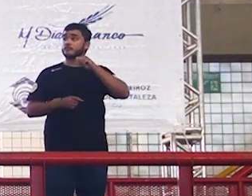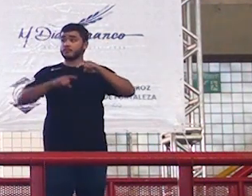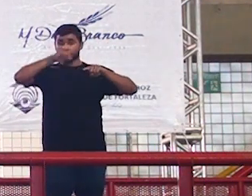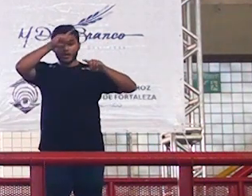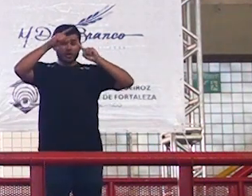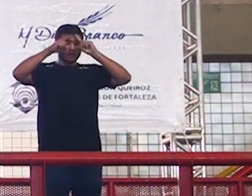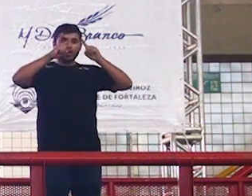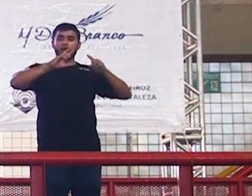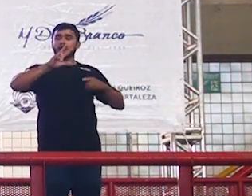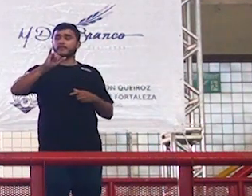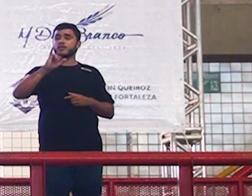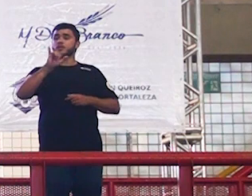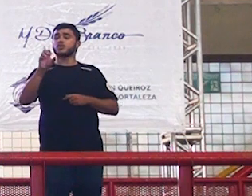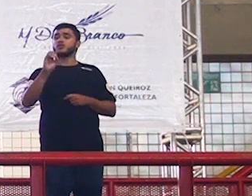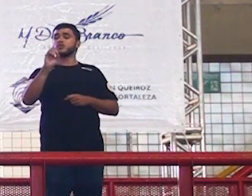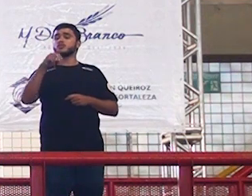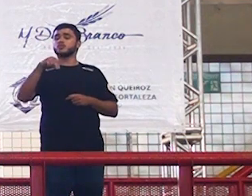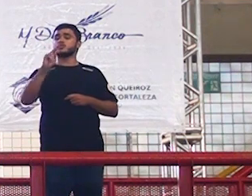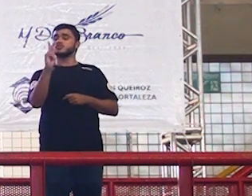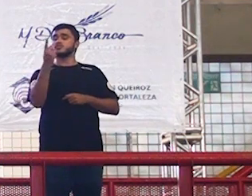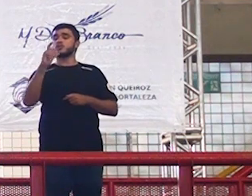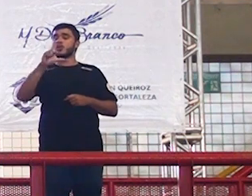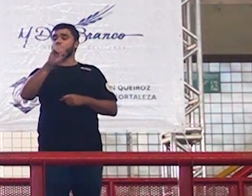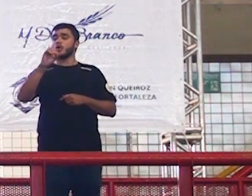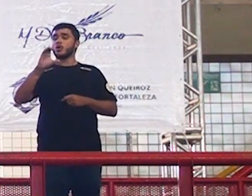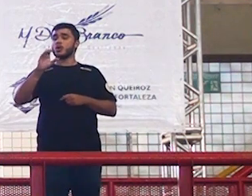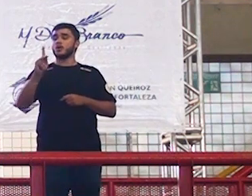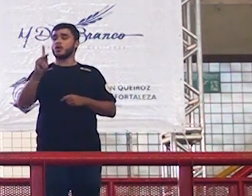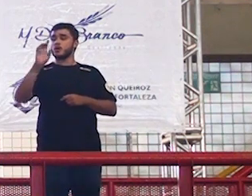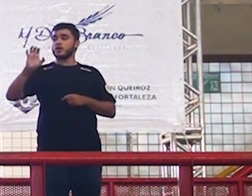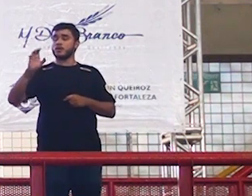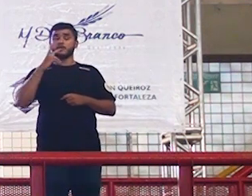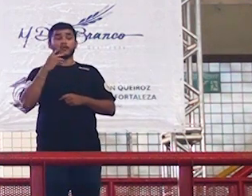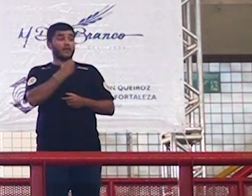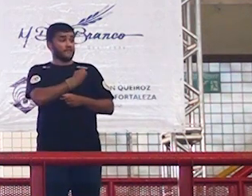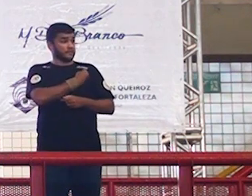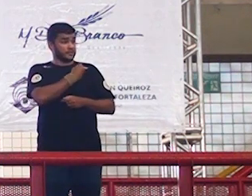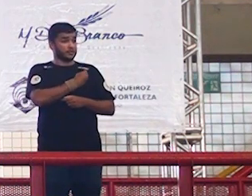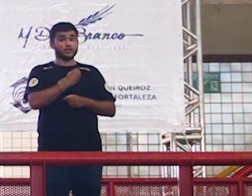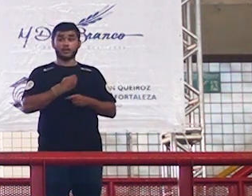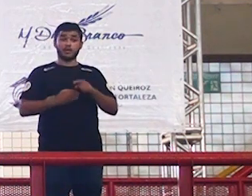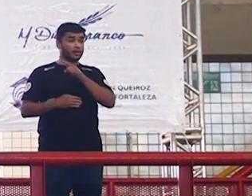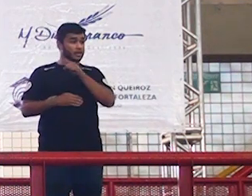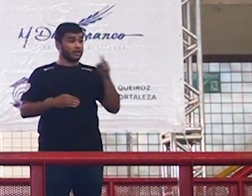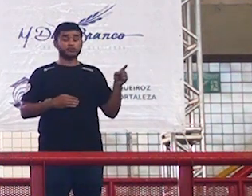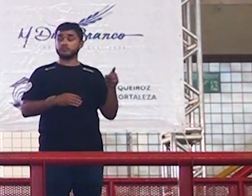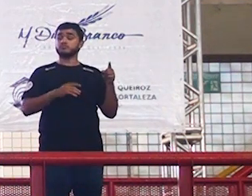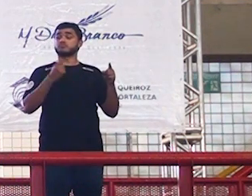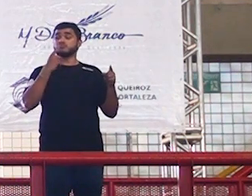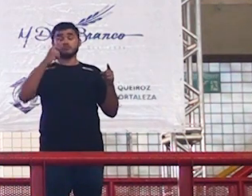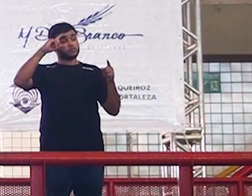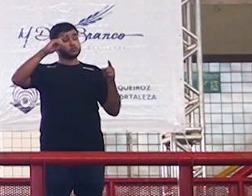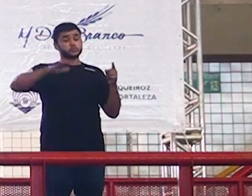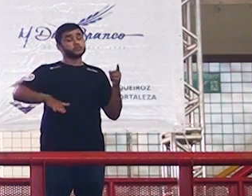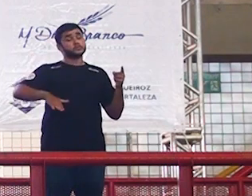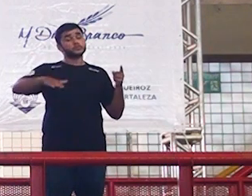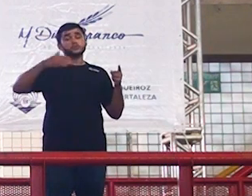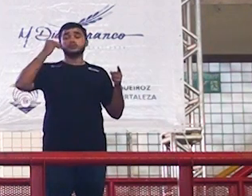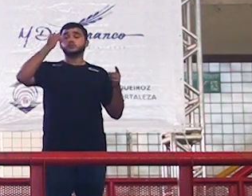John Locke na redação, mostrando que a vida é